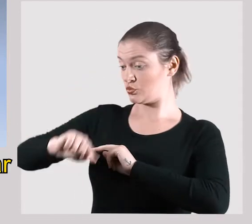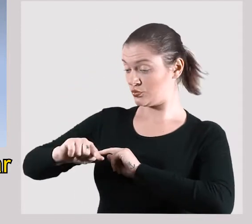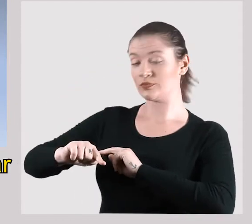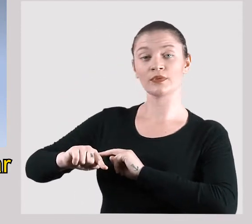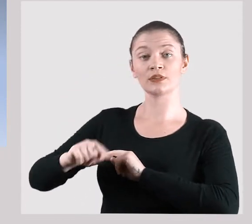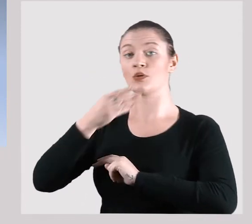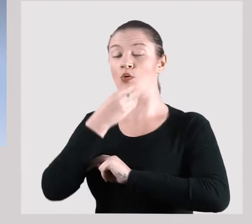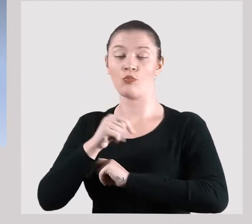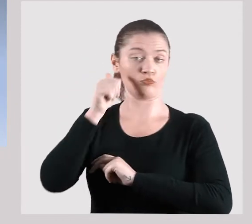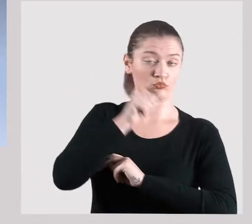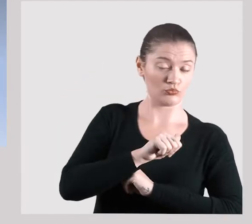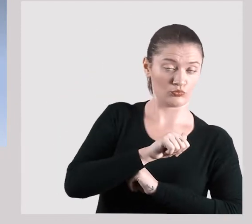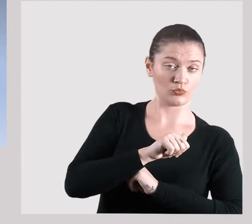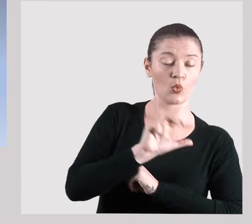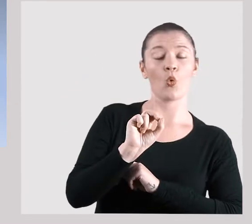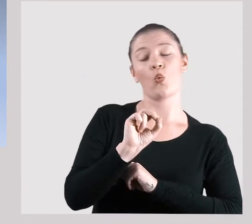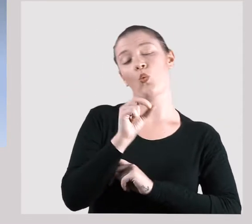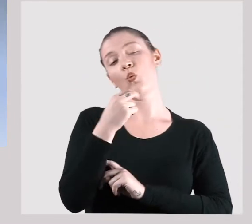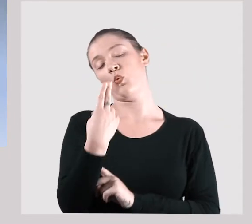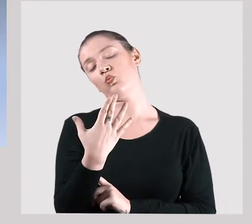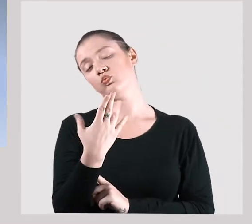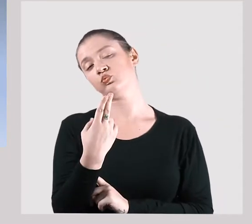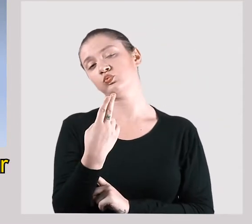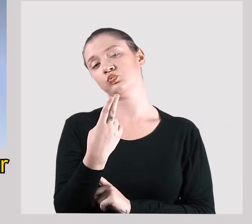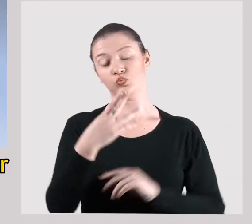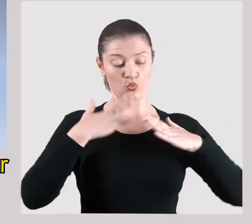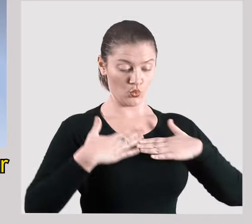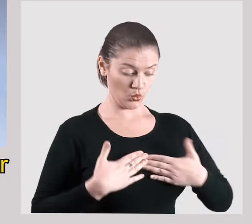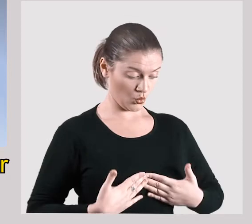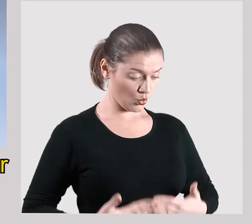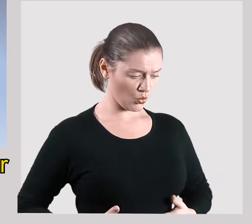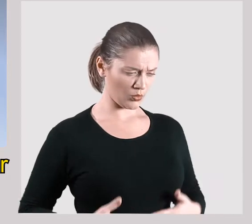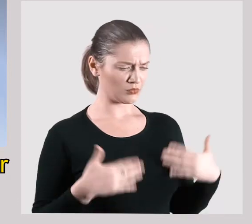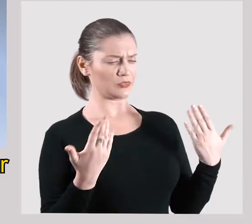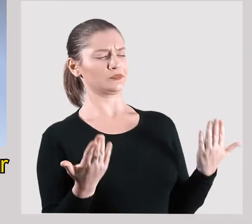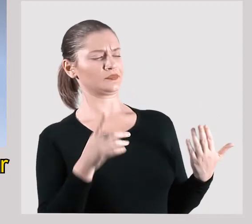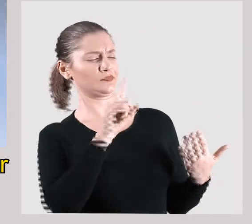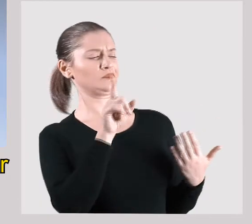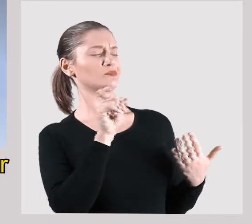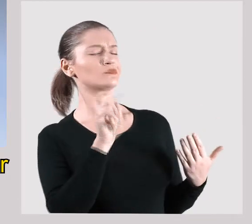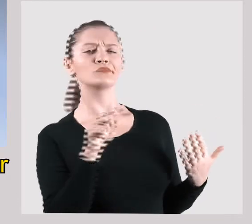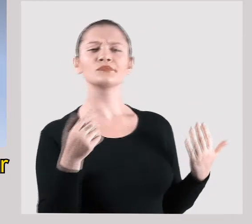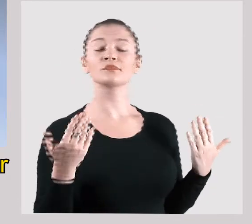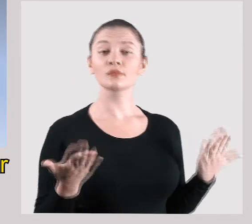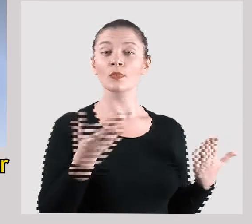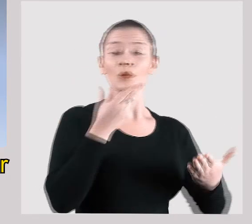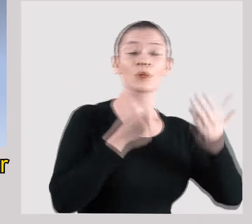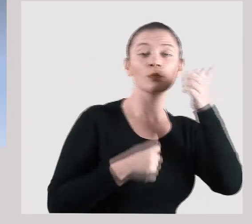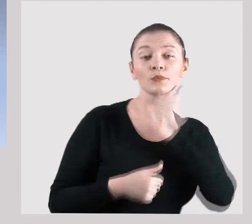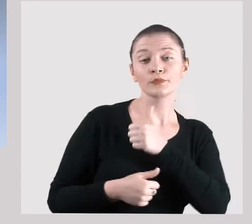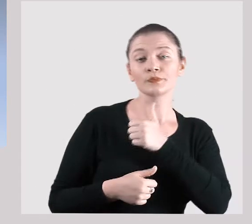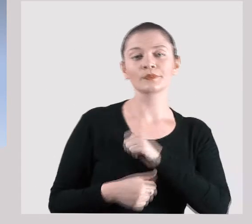homem ou se é mulher, se é masculino ou feminino, ou uma condição anatômica que fica também sem identificar se é homem ou é